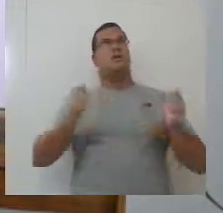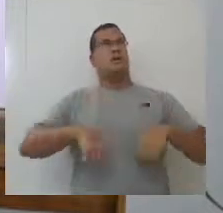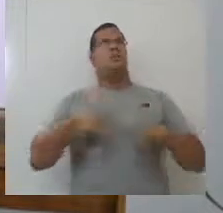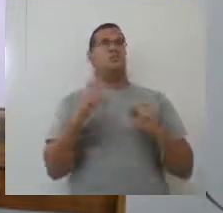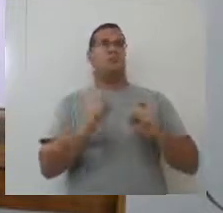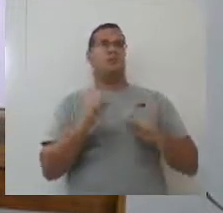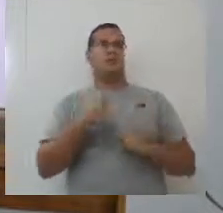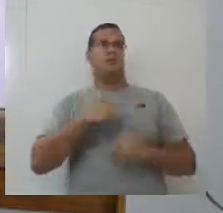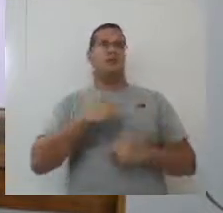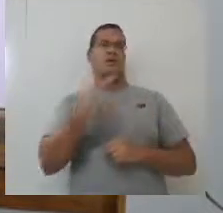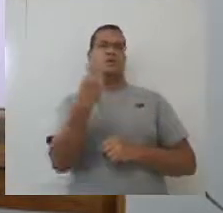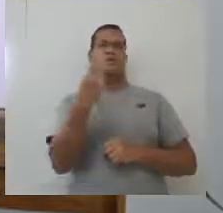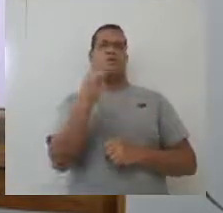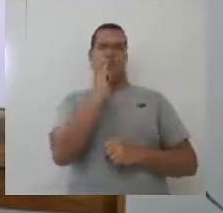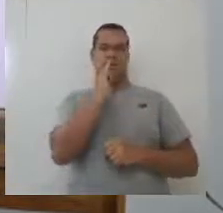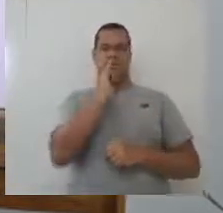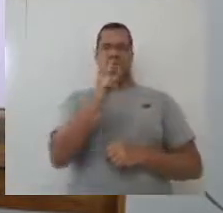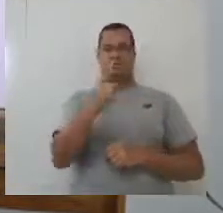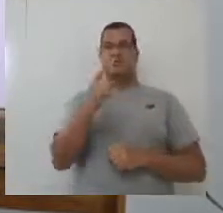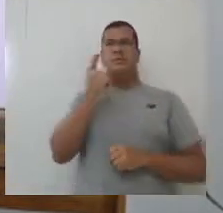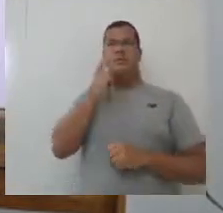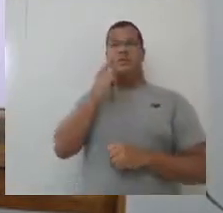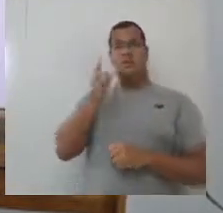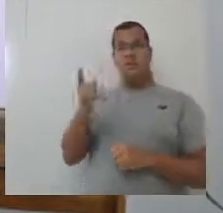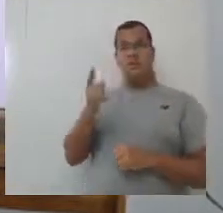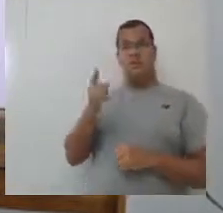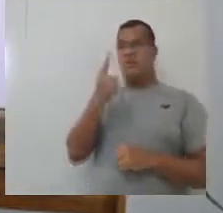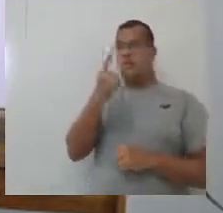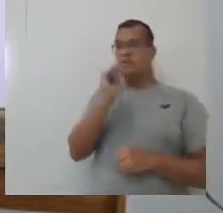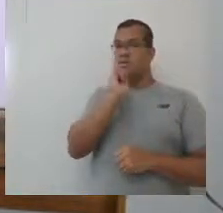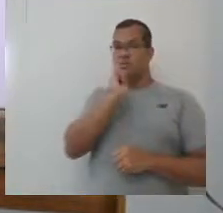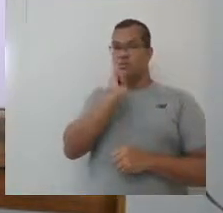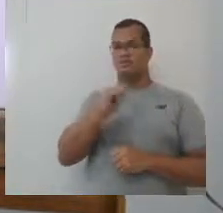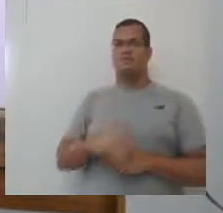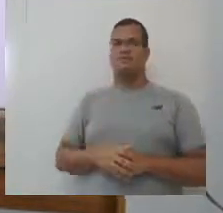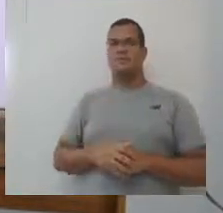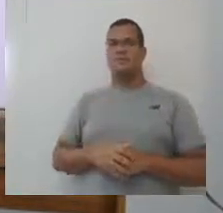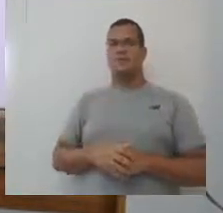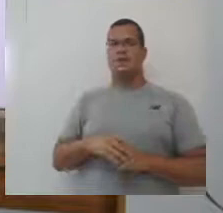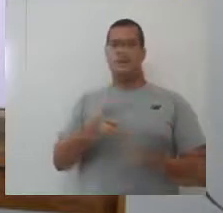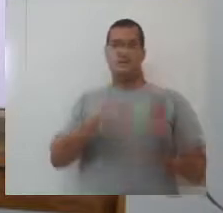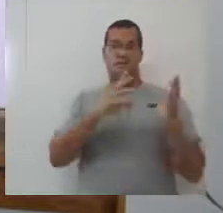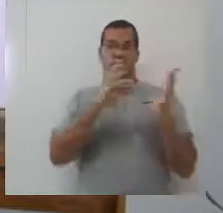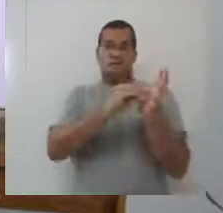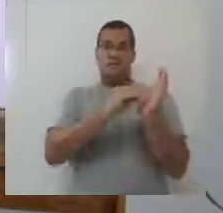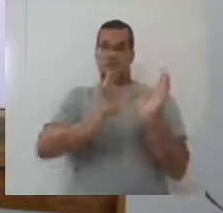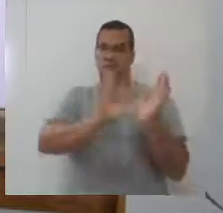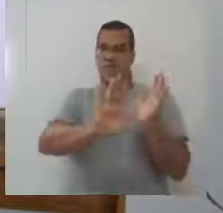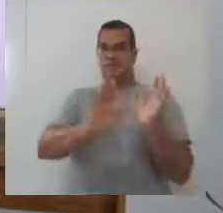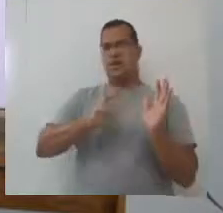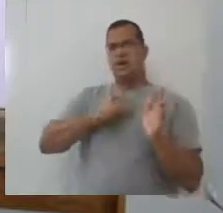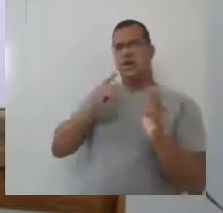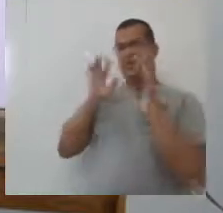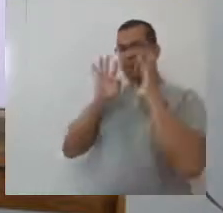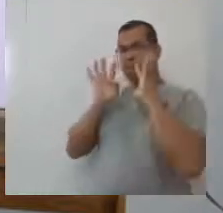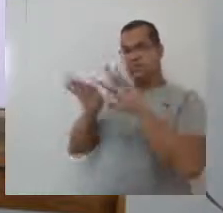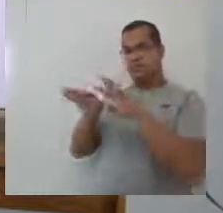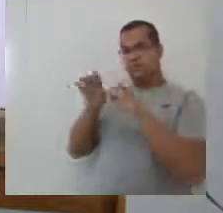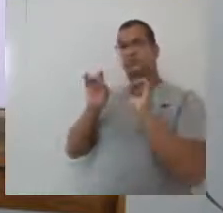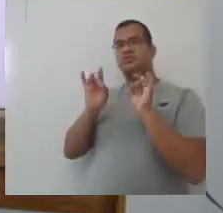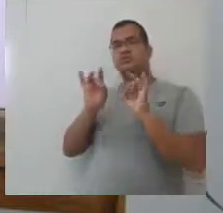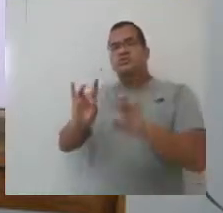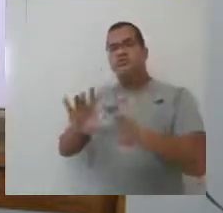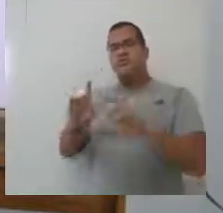exemplo? Posso. Presta atenção nesse exemplo aqui. Olha pra mim, viu? Ei, esquece o caderno agora, esquece. Tu tem que olhar